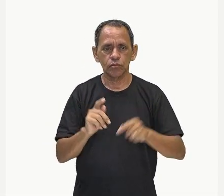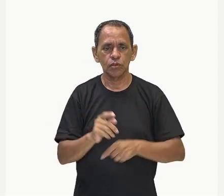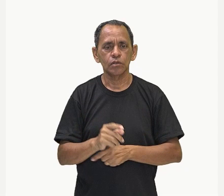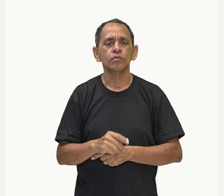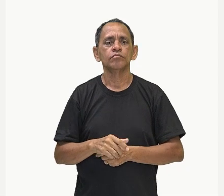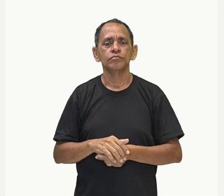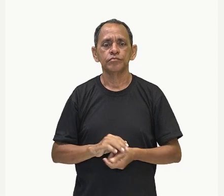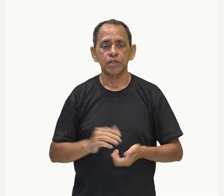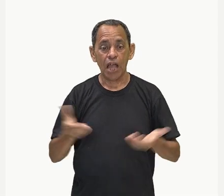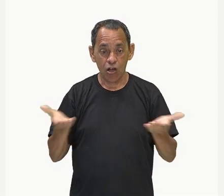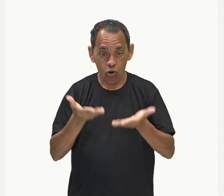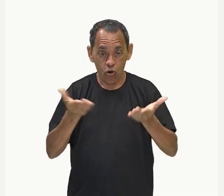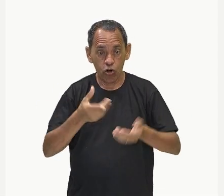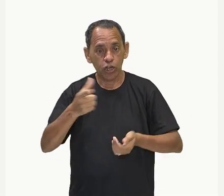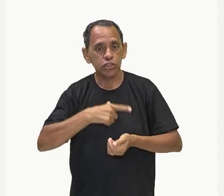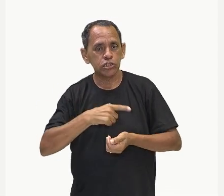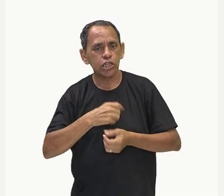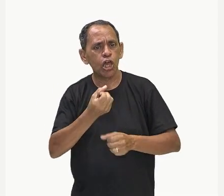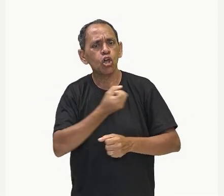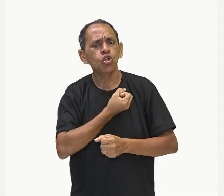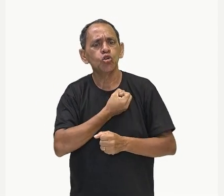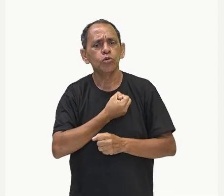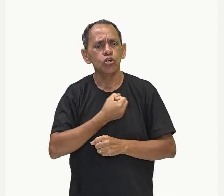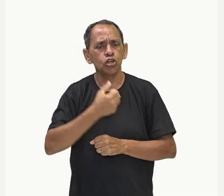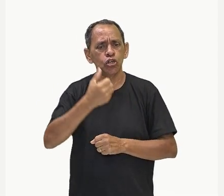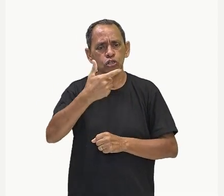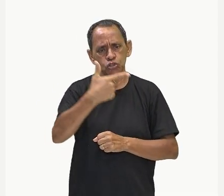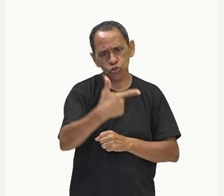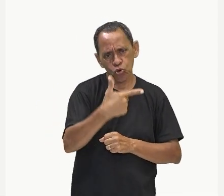sempre seguindo o mesmo processo.